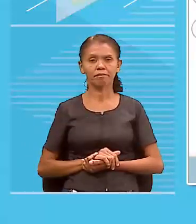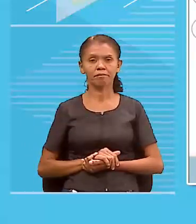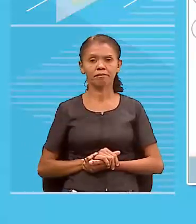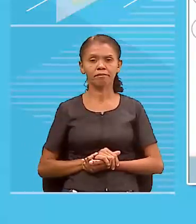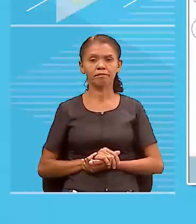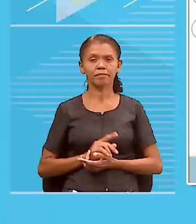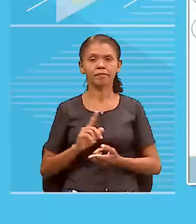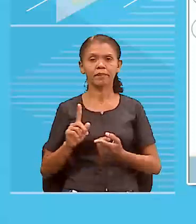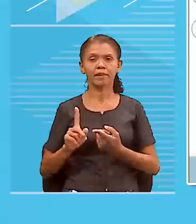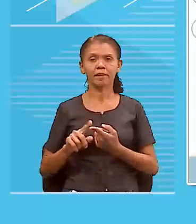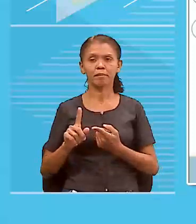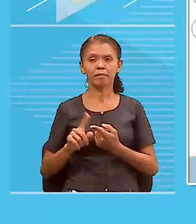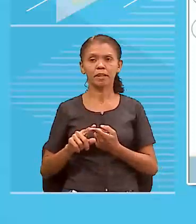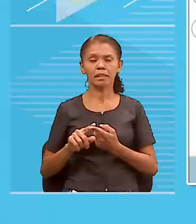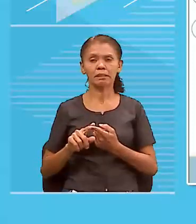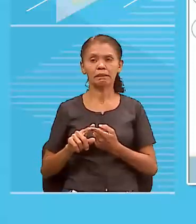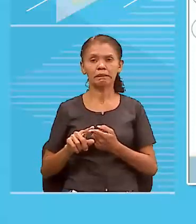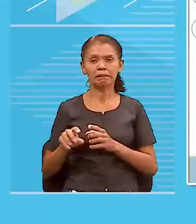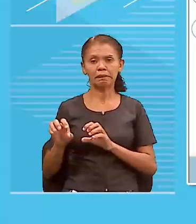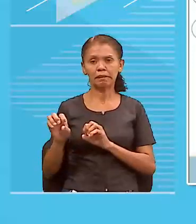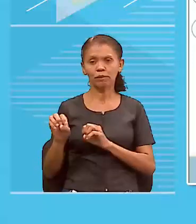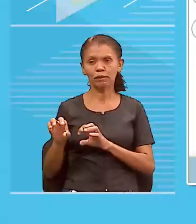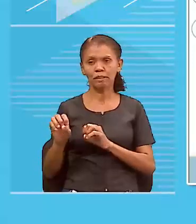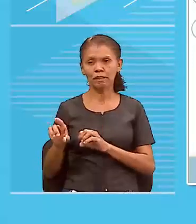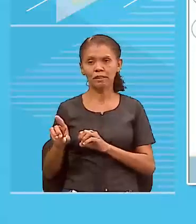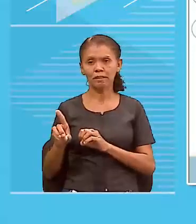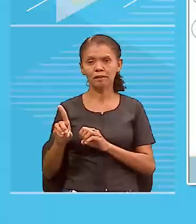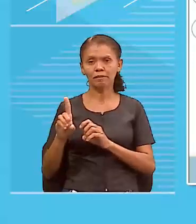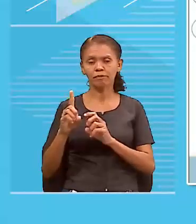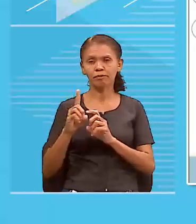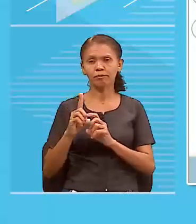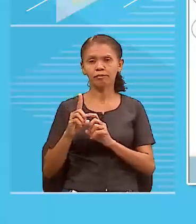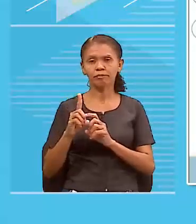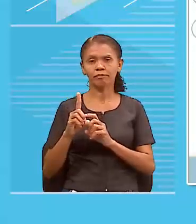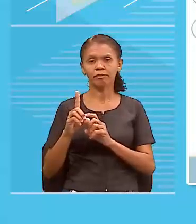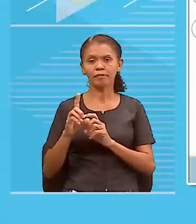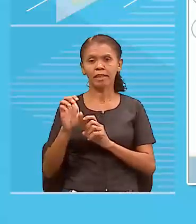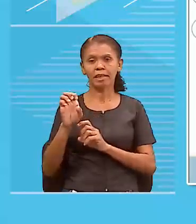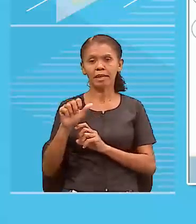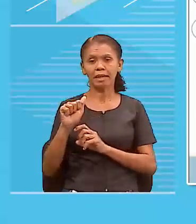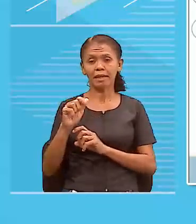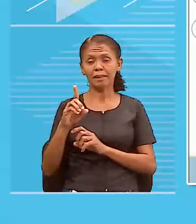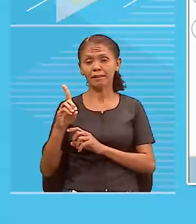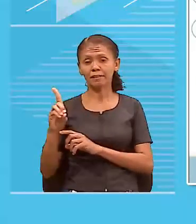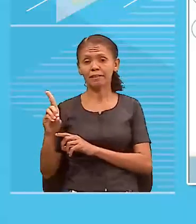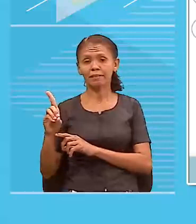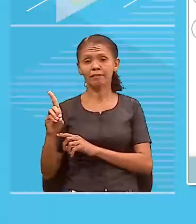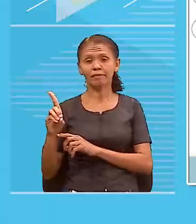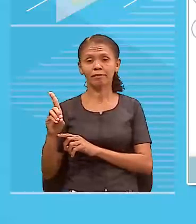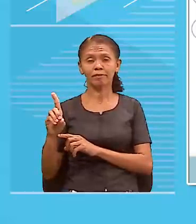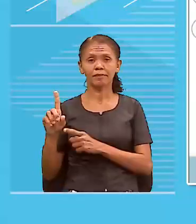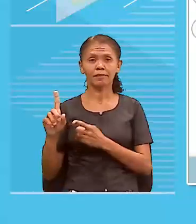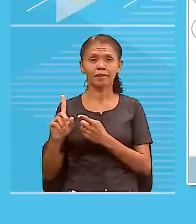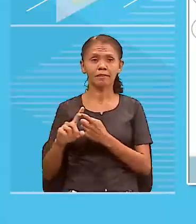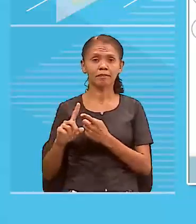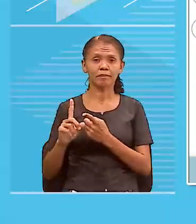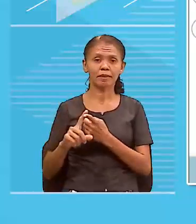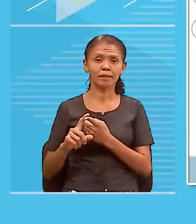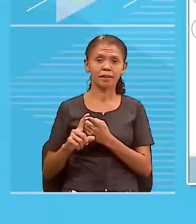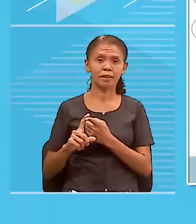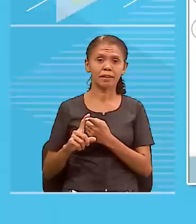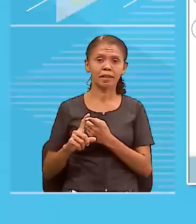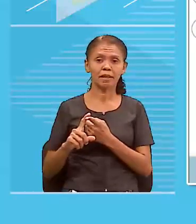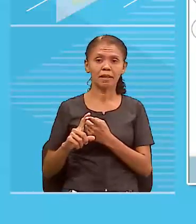ensino mediado da do EAD no Brasil e no mundo as taxas de emprego e